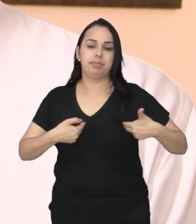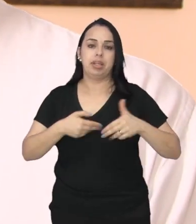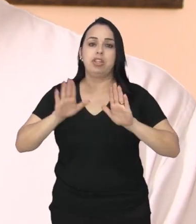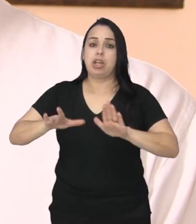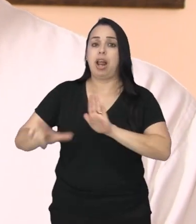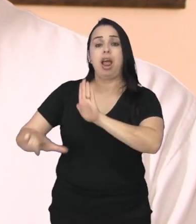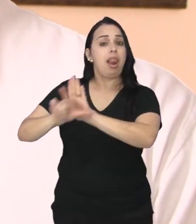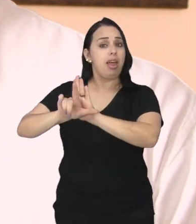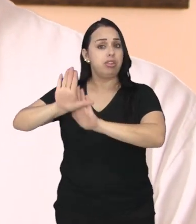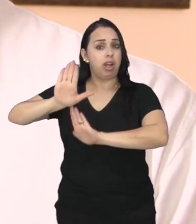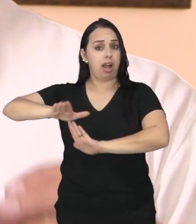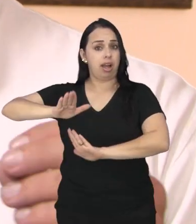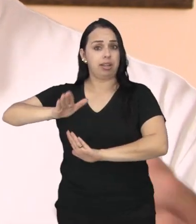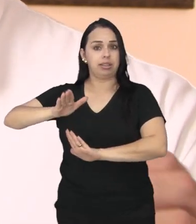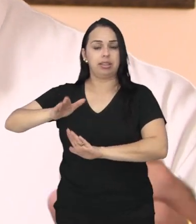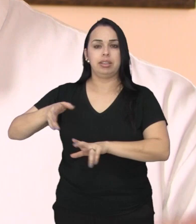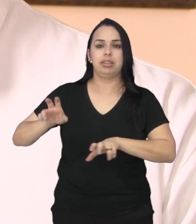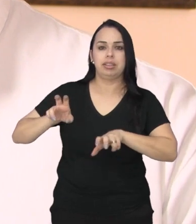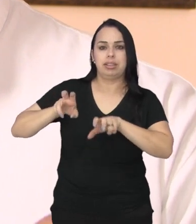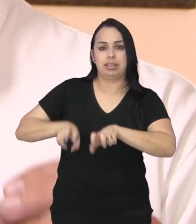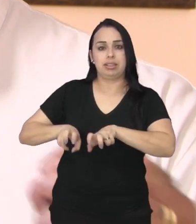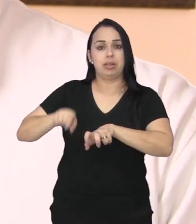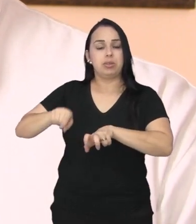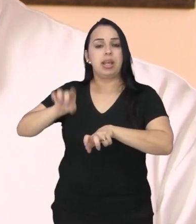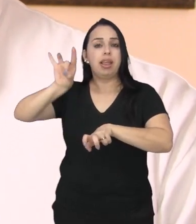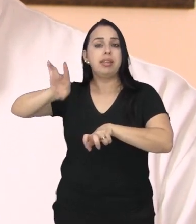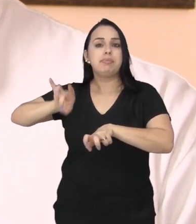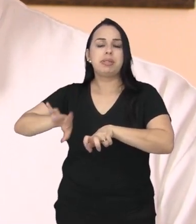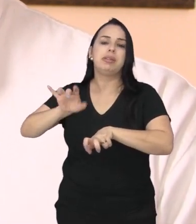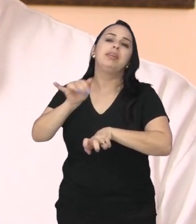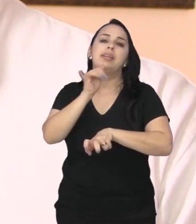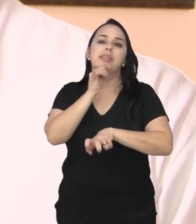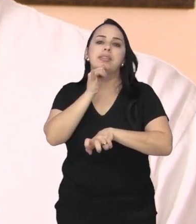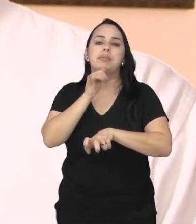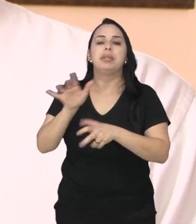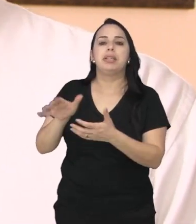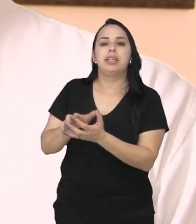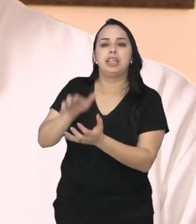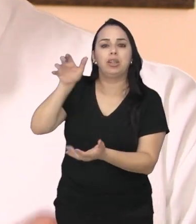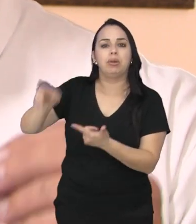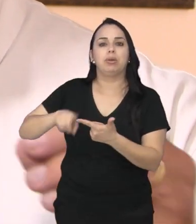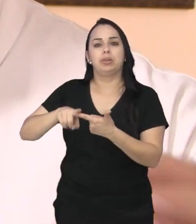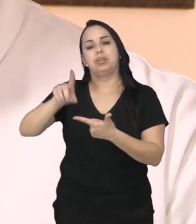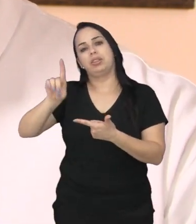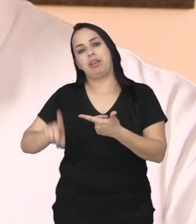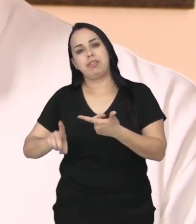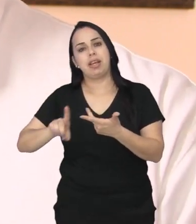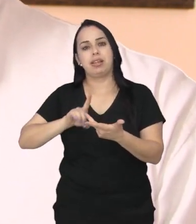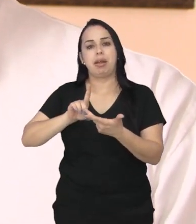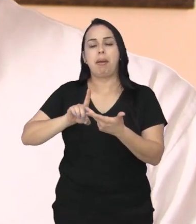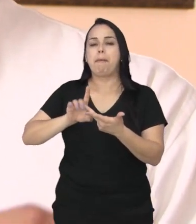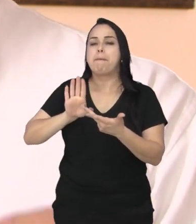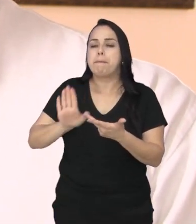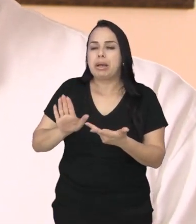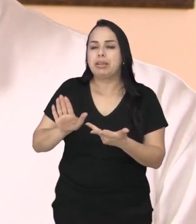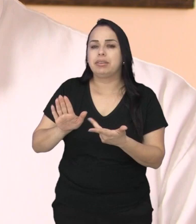né, de alguns dos assentos especiais, aqueles que, como idoso, pessoa com deficiência. Só que assim como